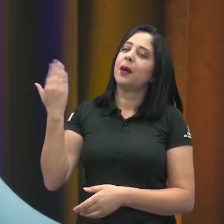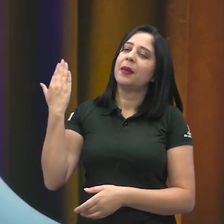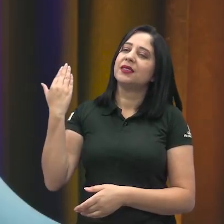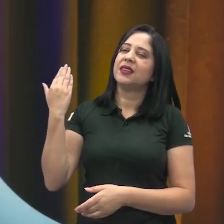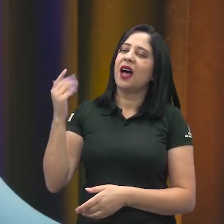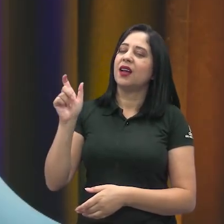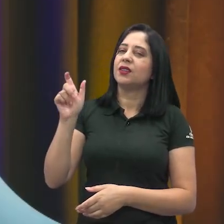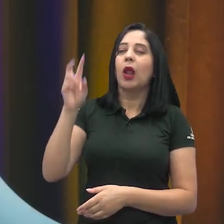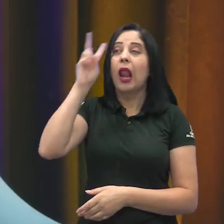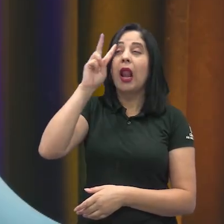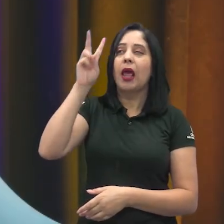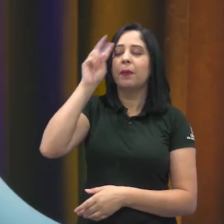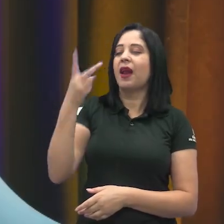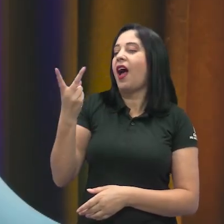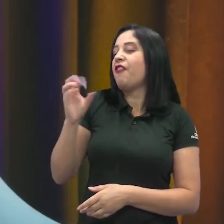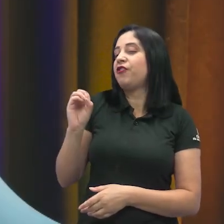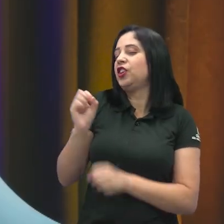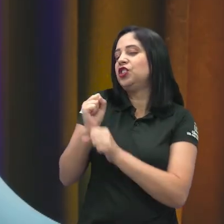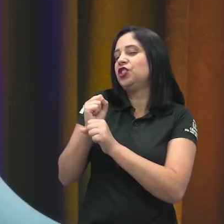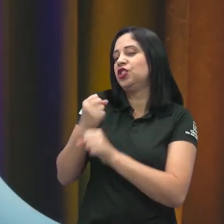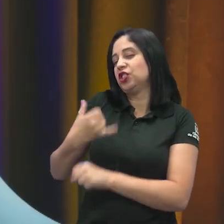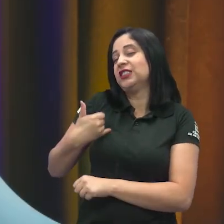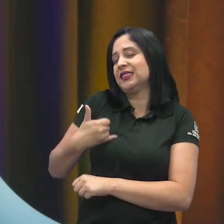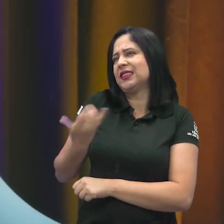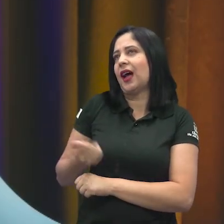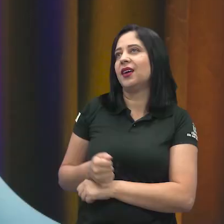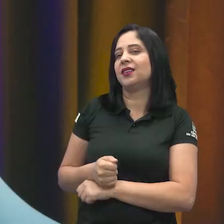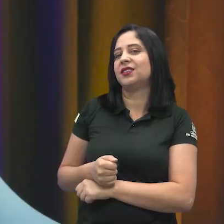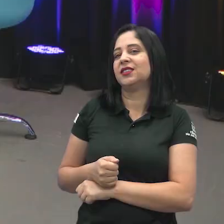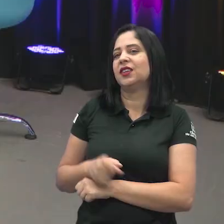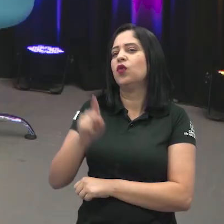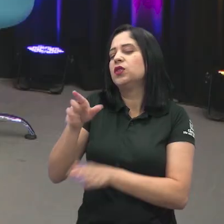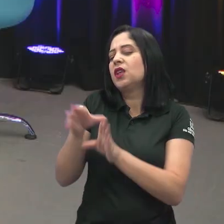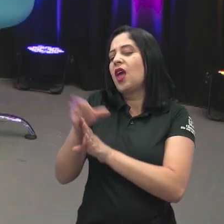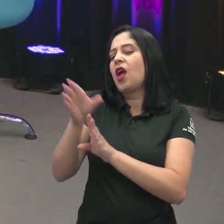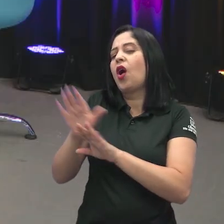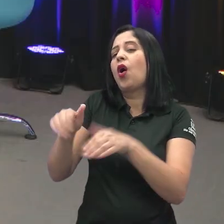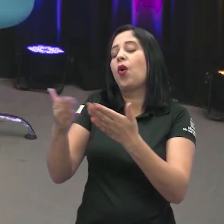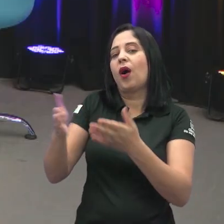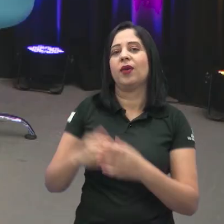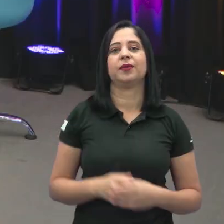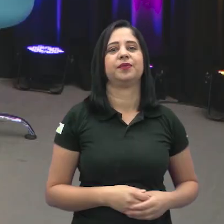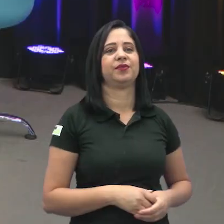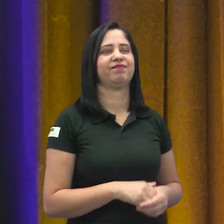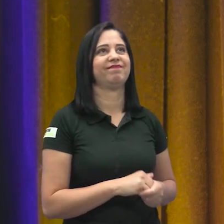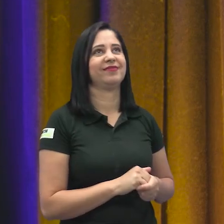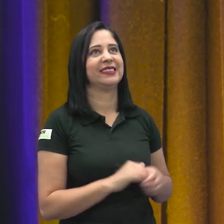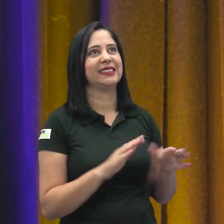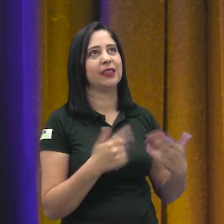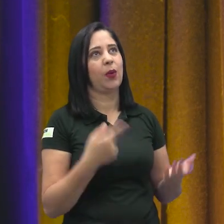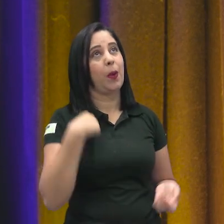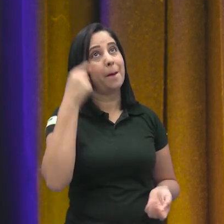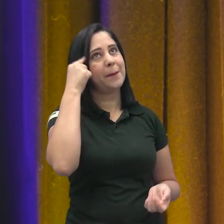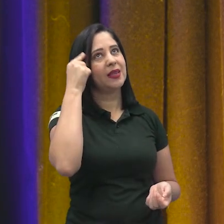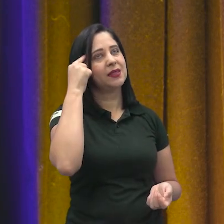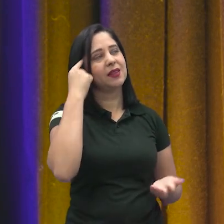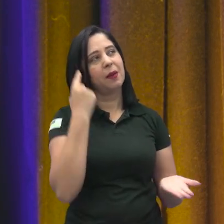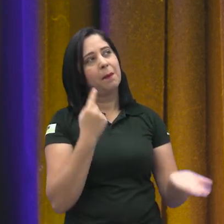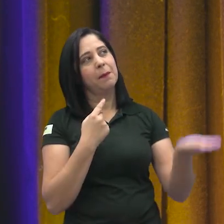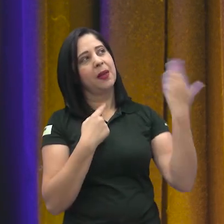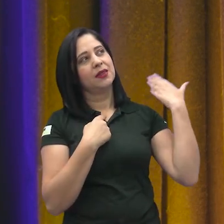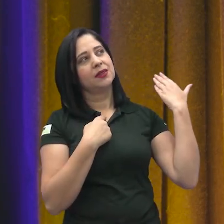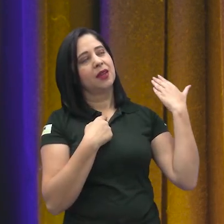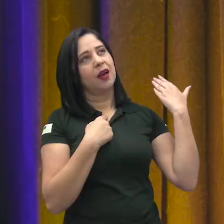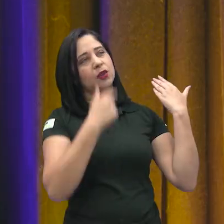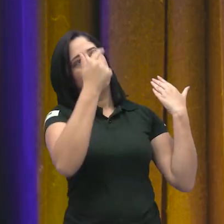lá, com 20 anos, sobre liderança, o que você diria? Olha, se eu falasse para mim há 20 anos atrás, eu